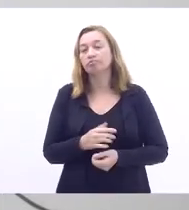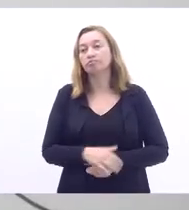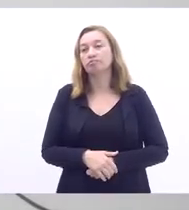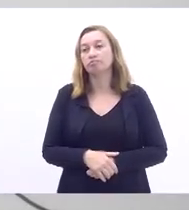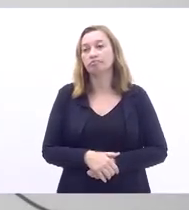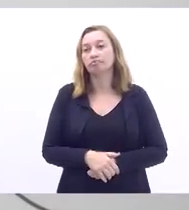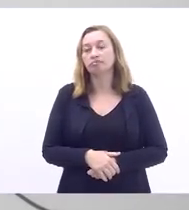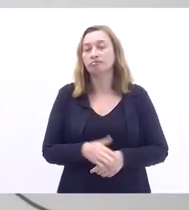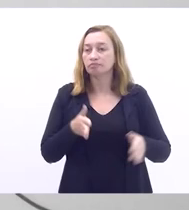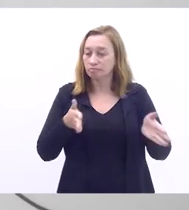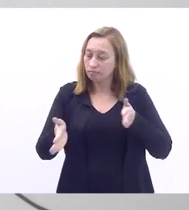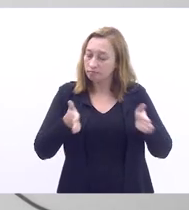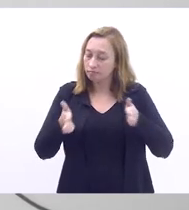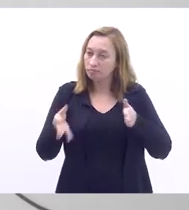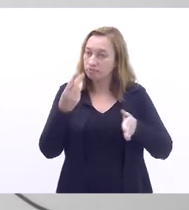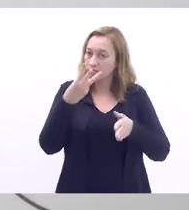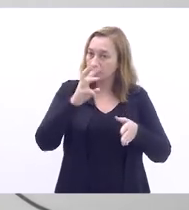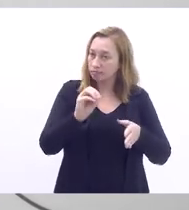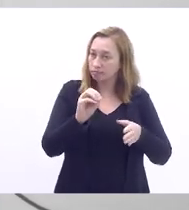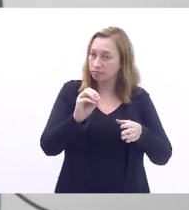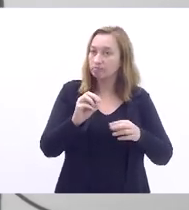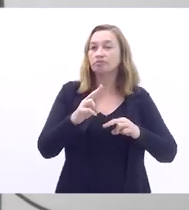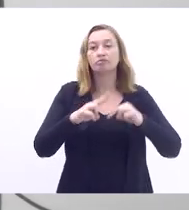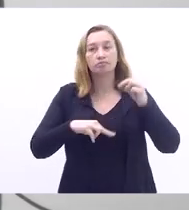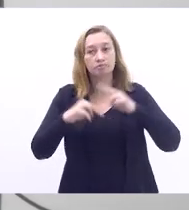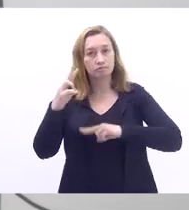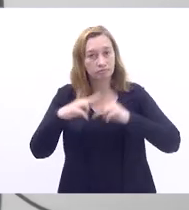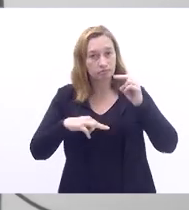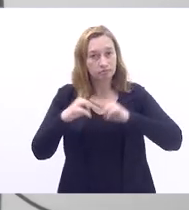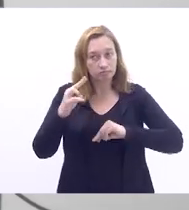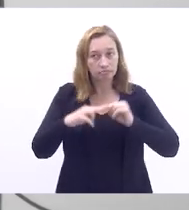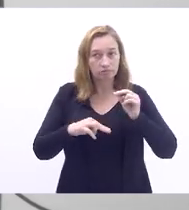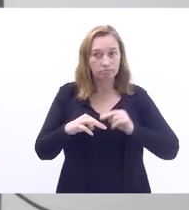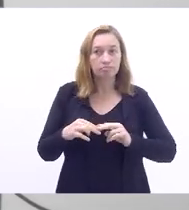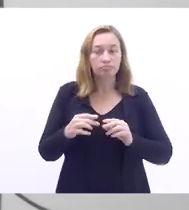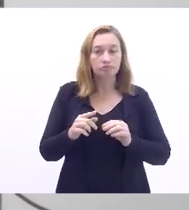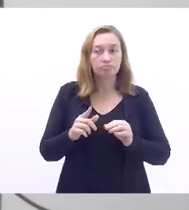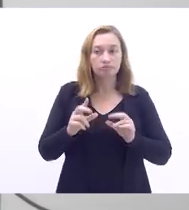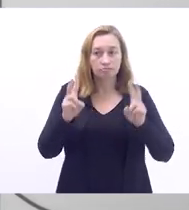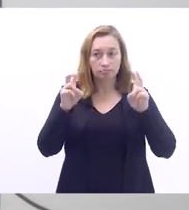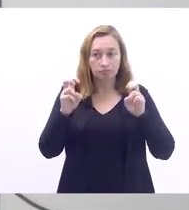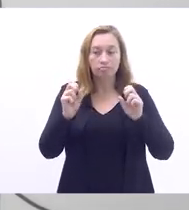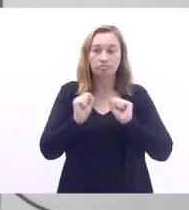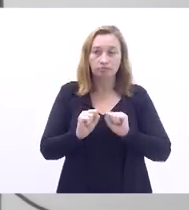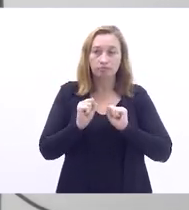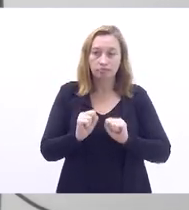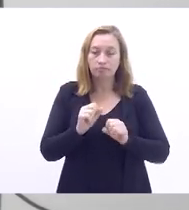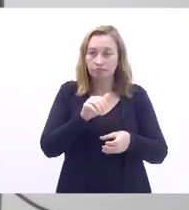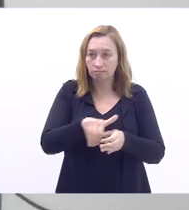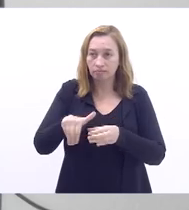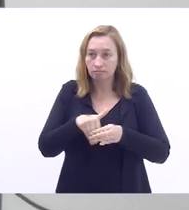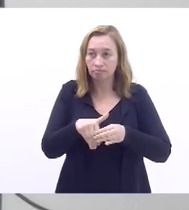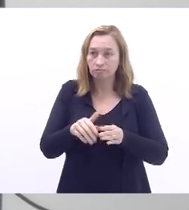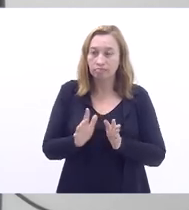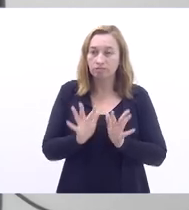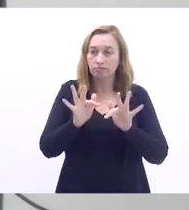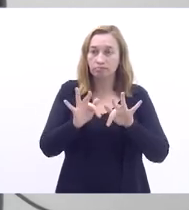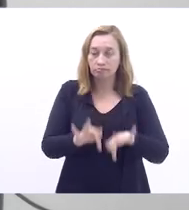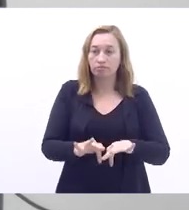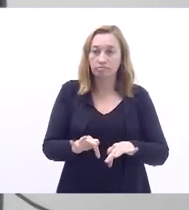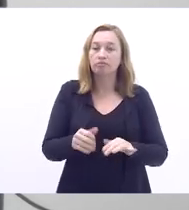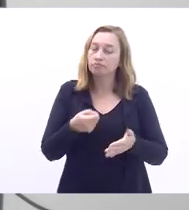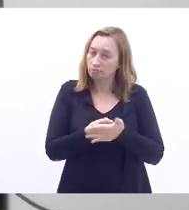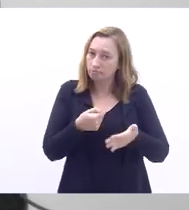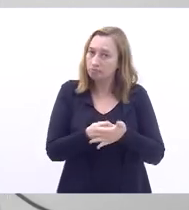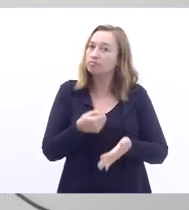é desse prazo de 30 de junho para que essa matéria O que é votada e sancionada vamos